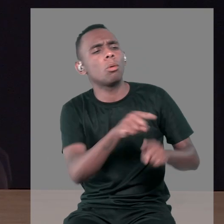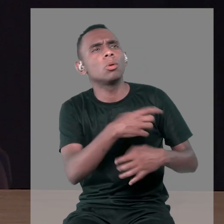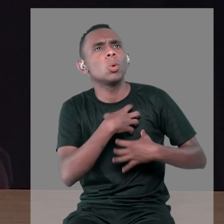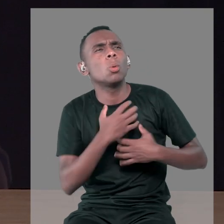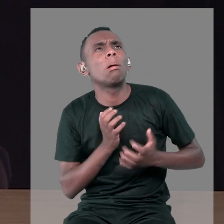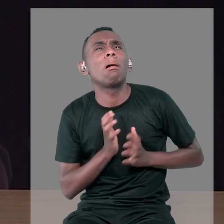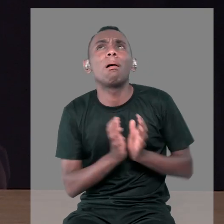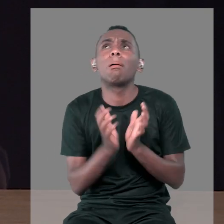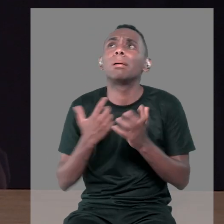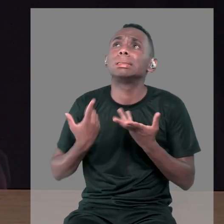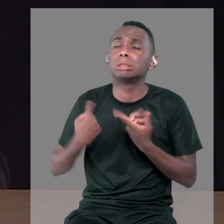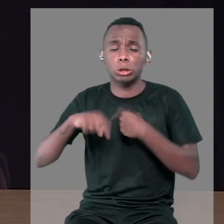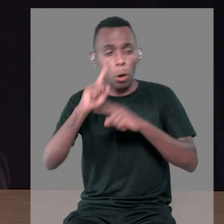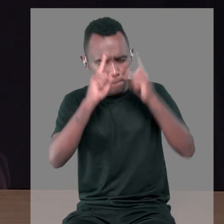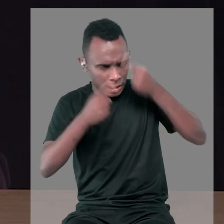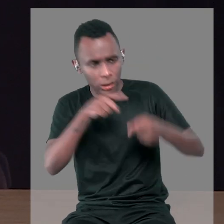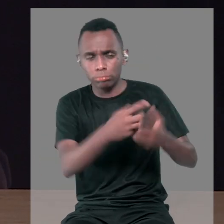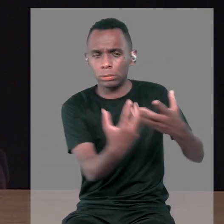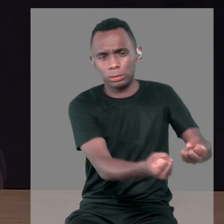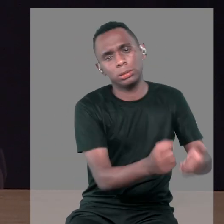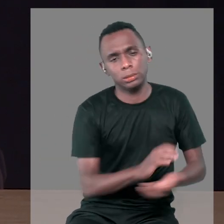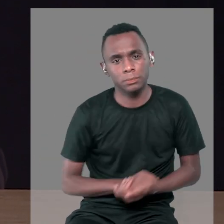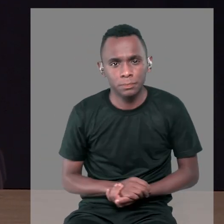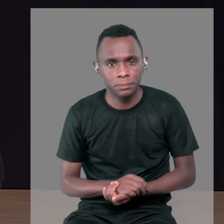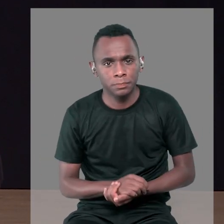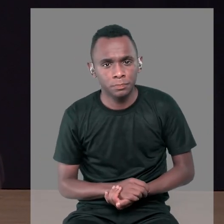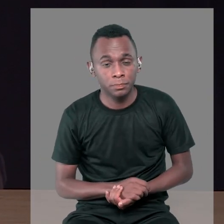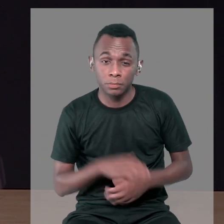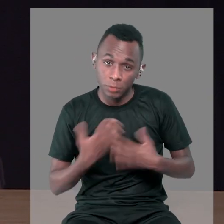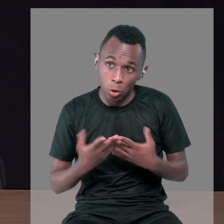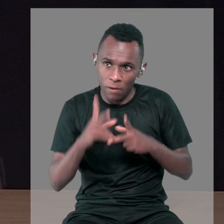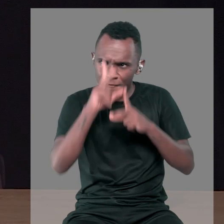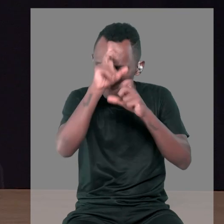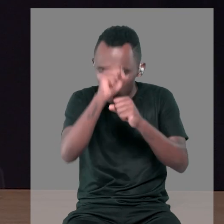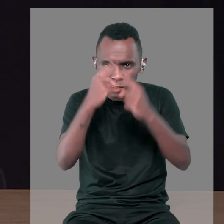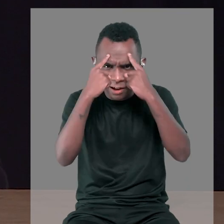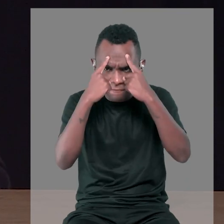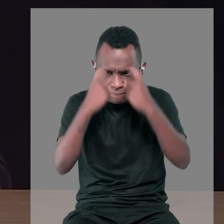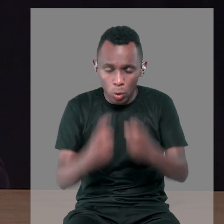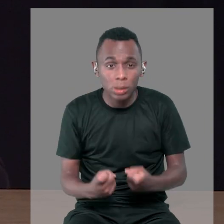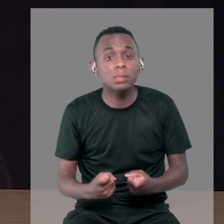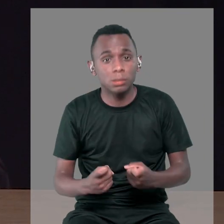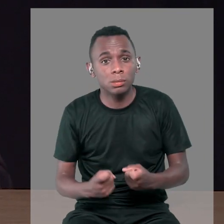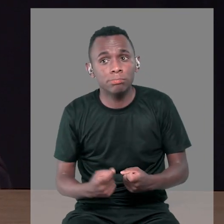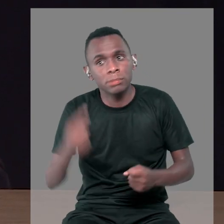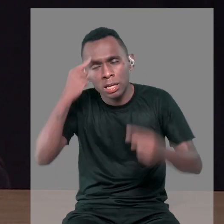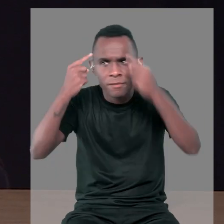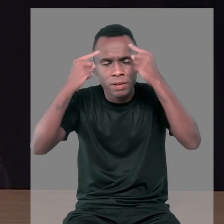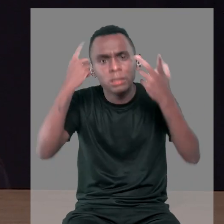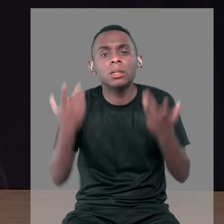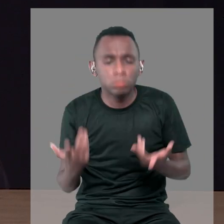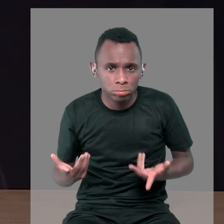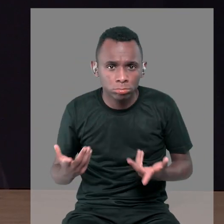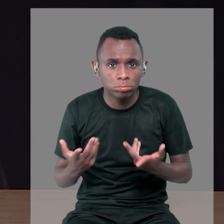adversário a submeter-se à nossa vontade. Para tanto, a força, a violência, se arma com invenções das artes